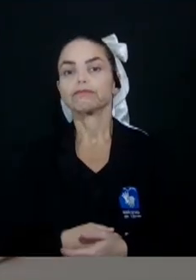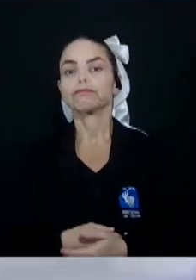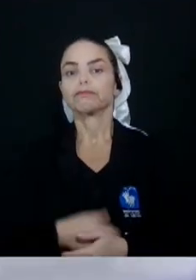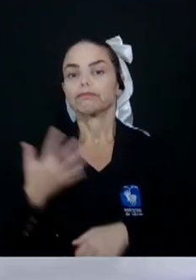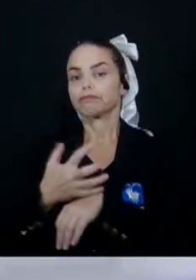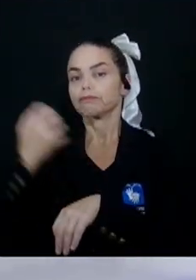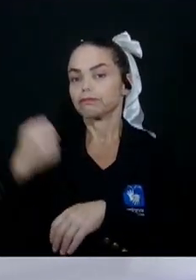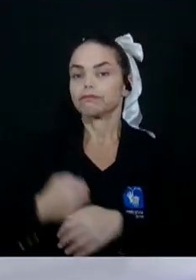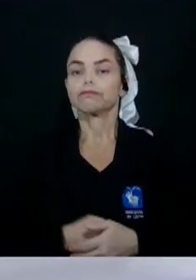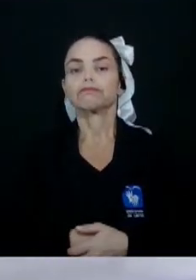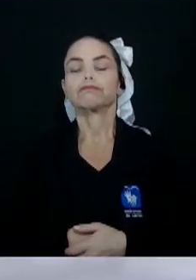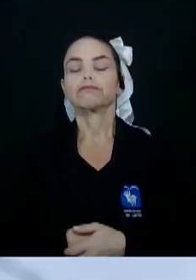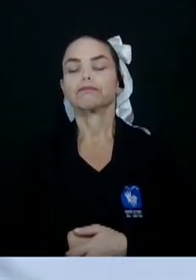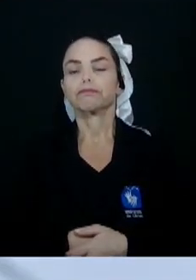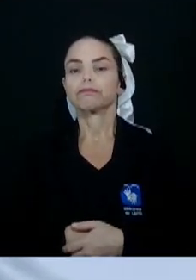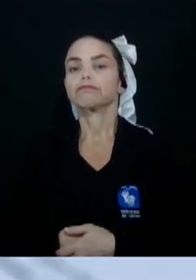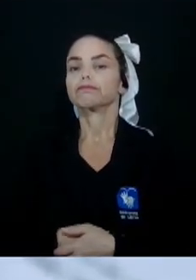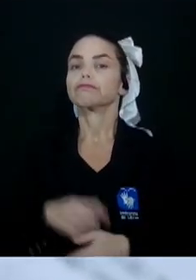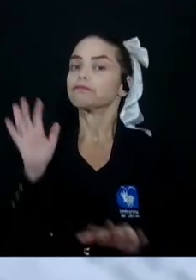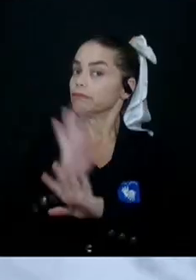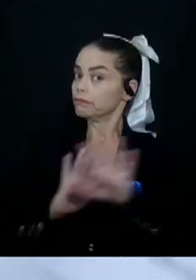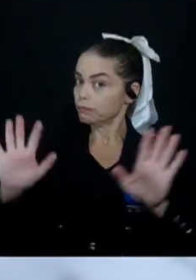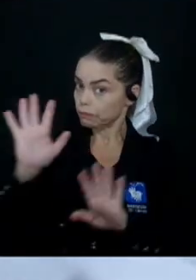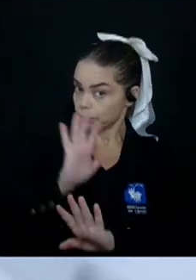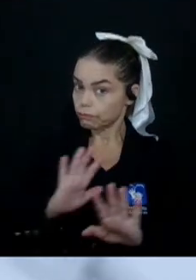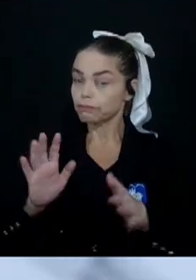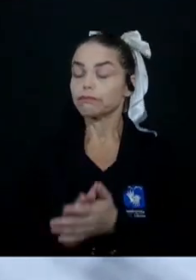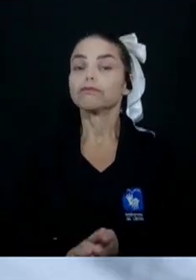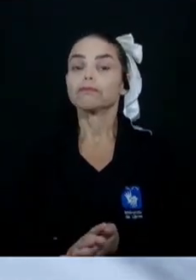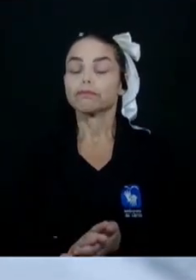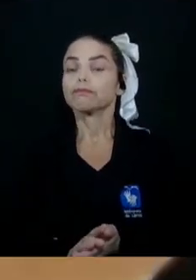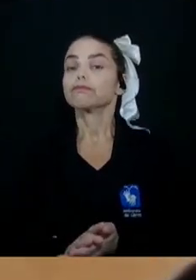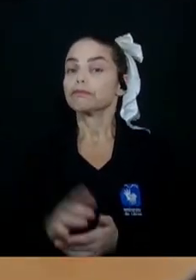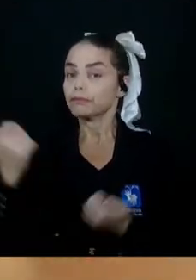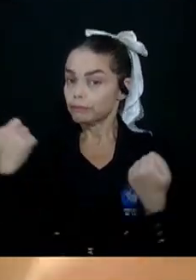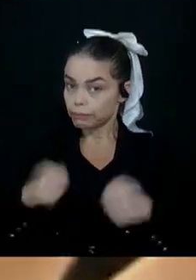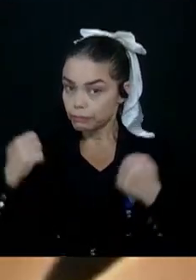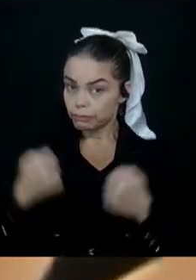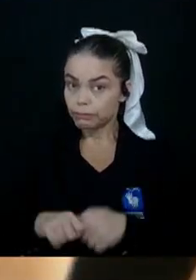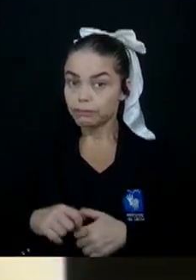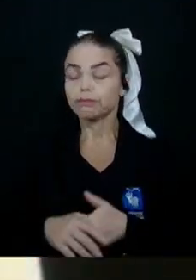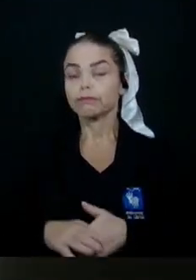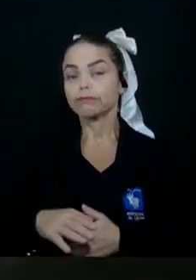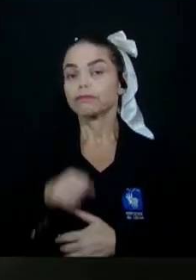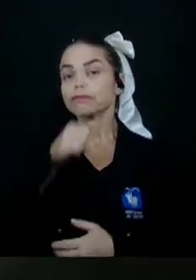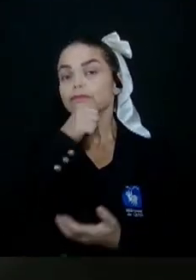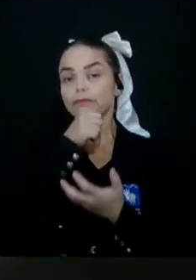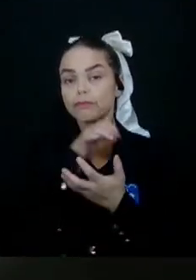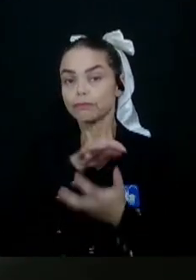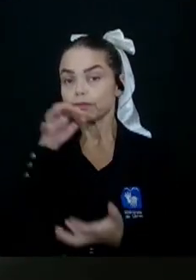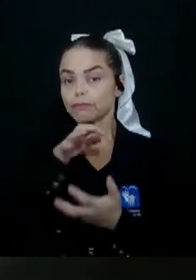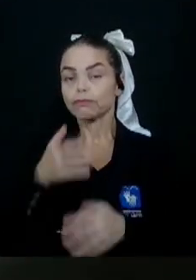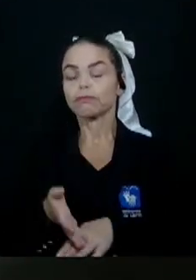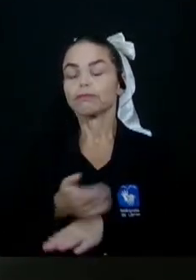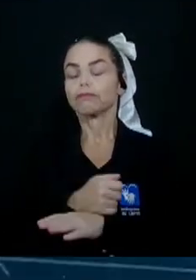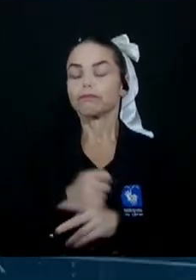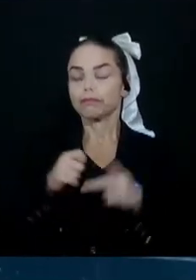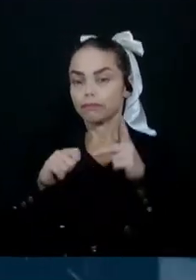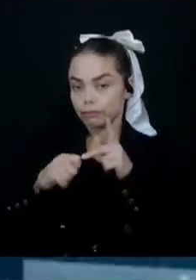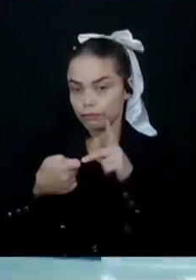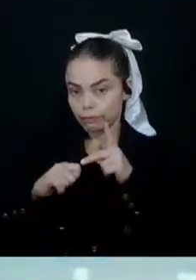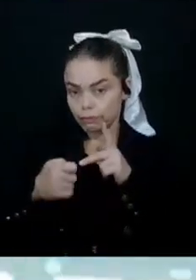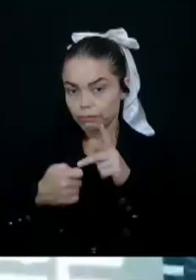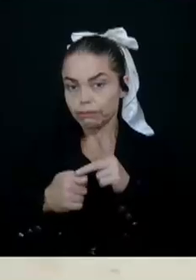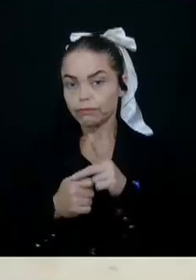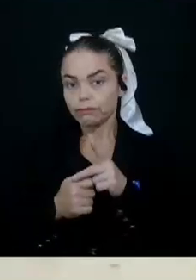assim, cuidado, todo cuidado é pouco, principalmente os idosos. Antes de fazer um Pix, confirma com a